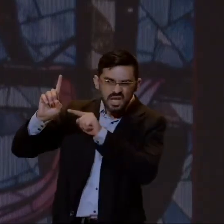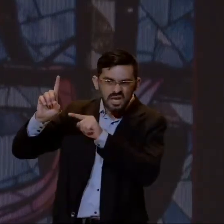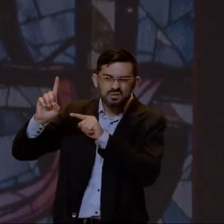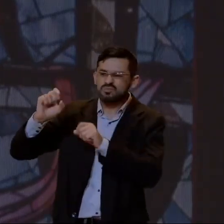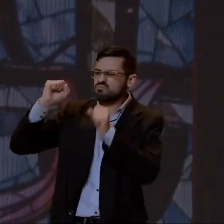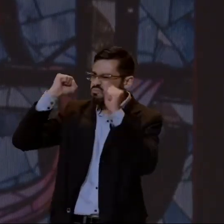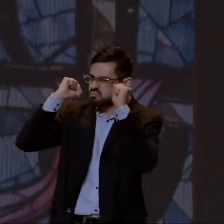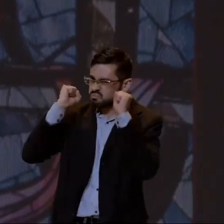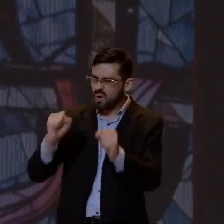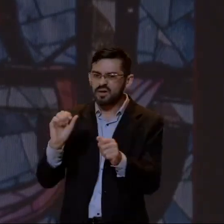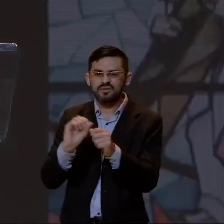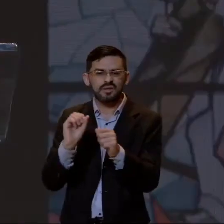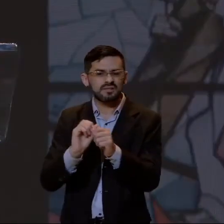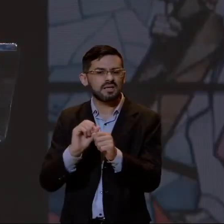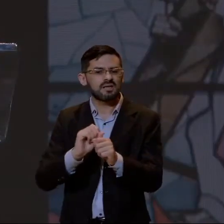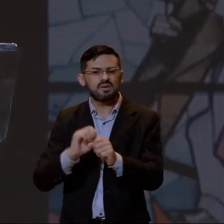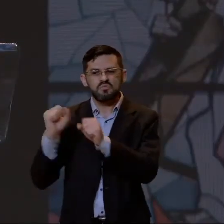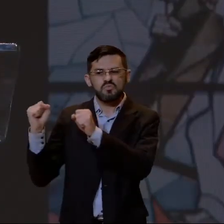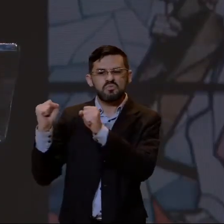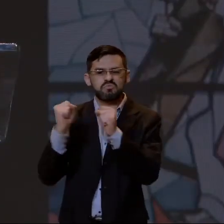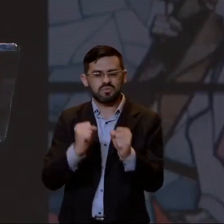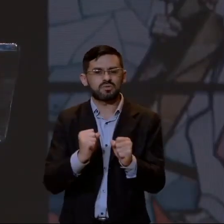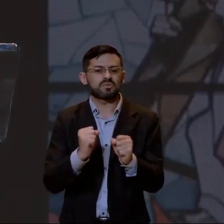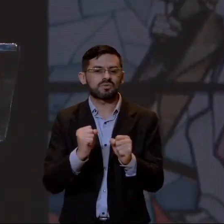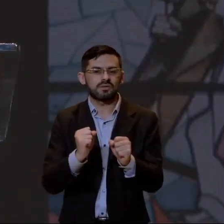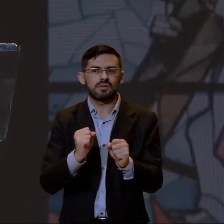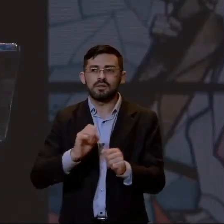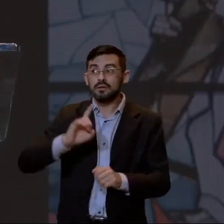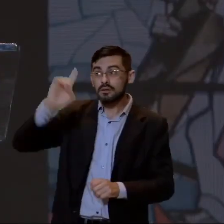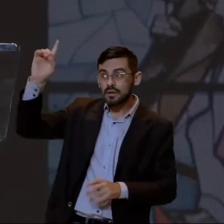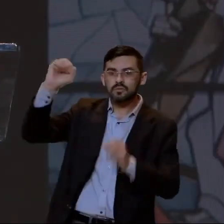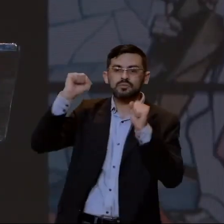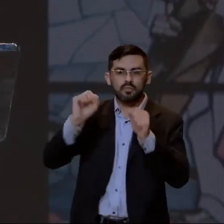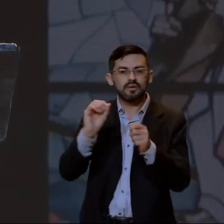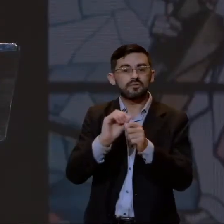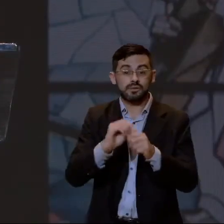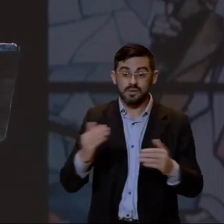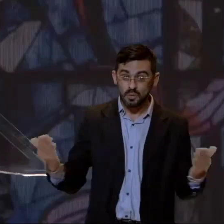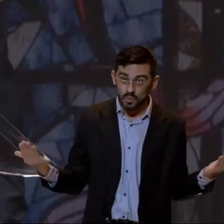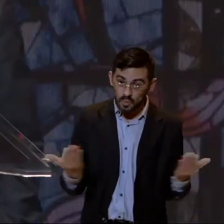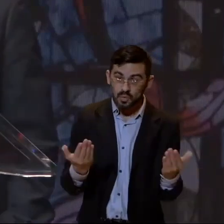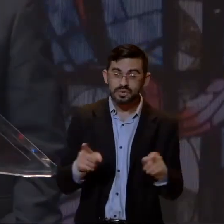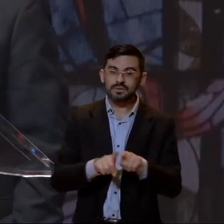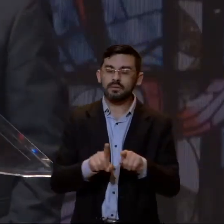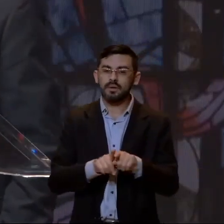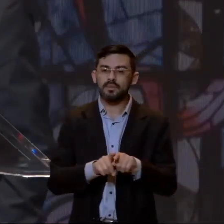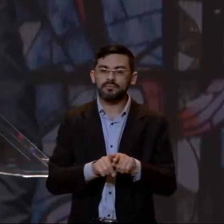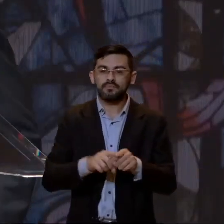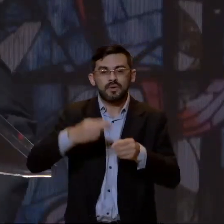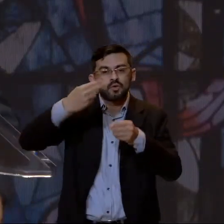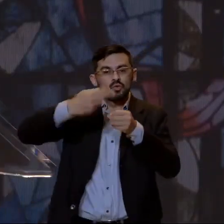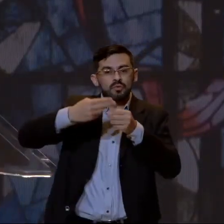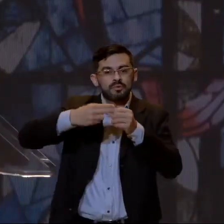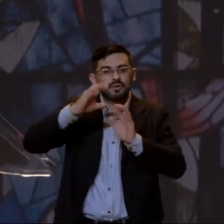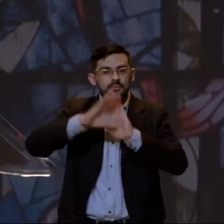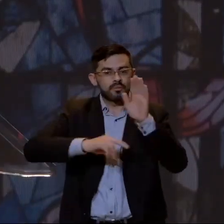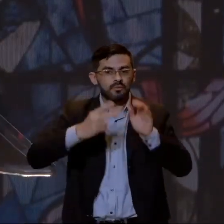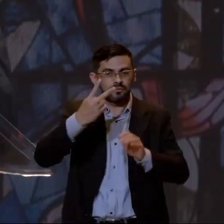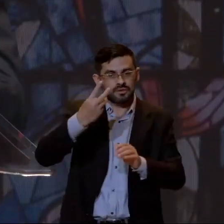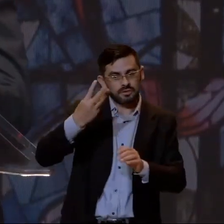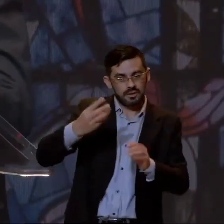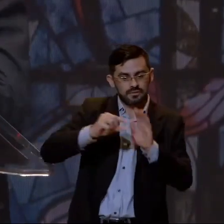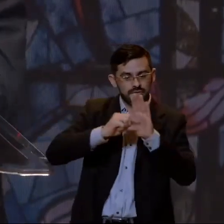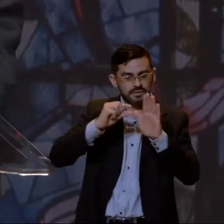é capaz de realizar o impossível. E sabe, Deus pode fazer o impossível ainda hoje. Números 23, 19